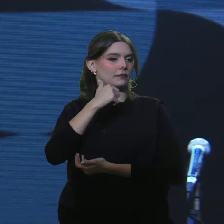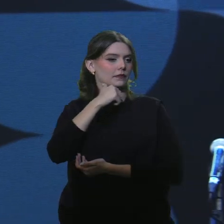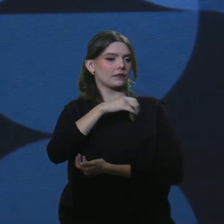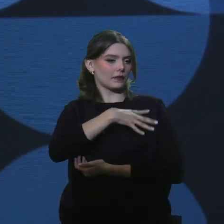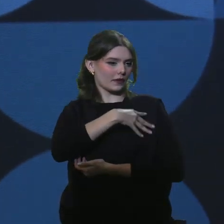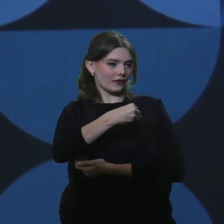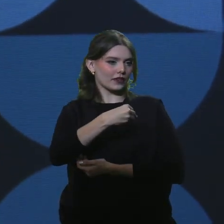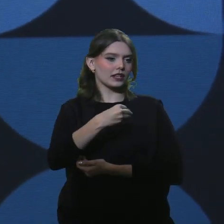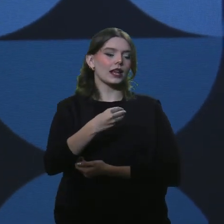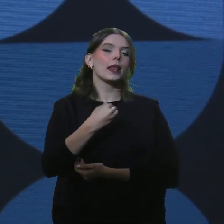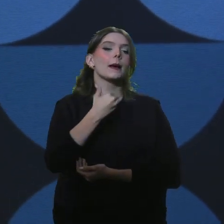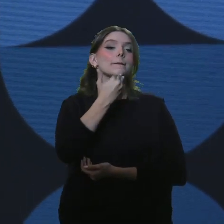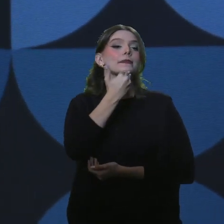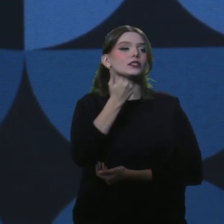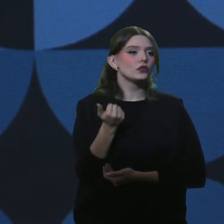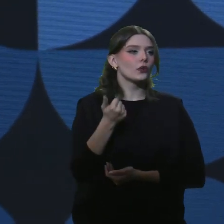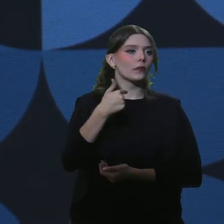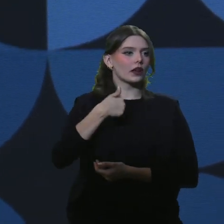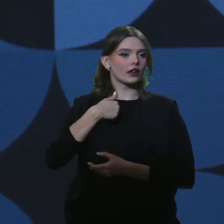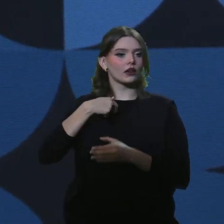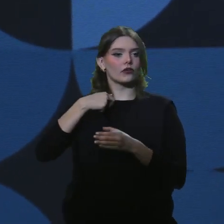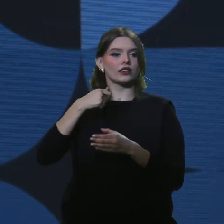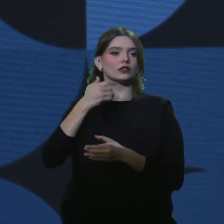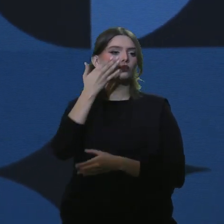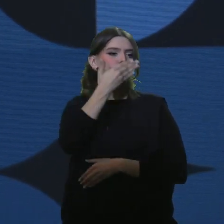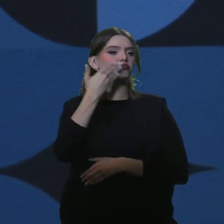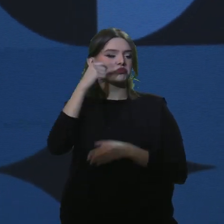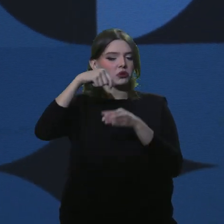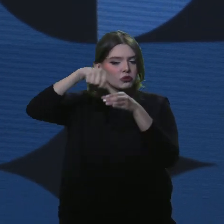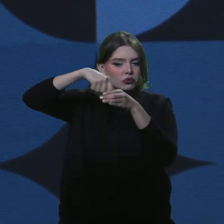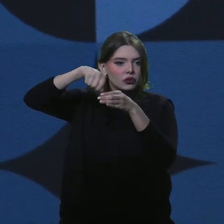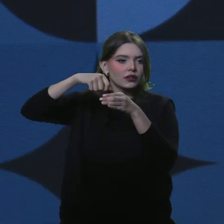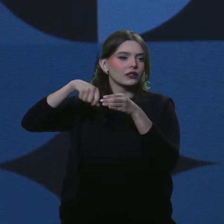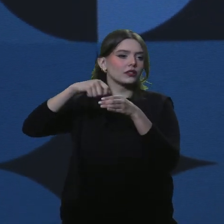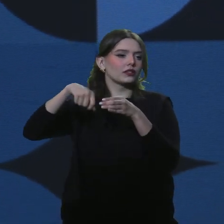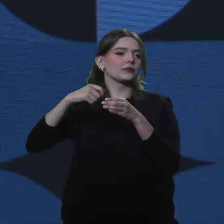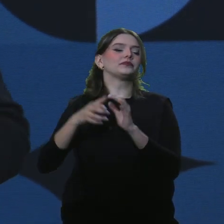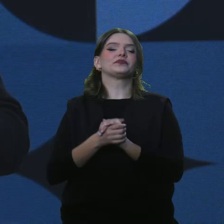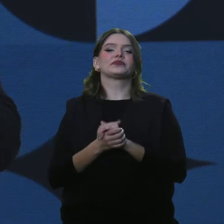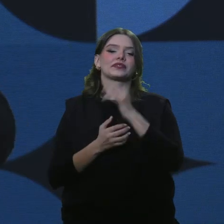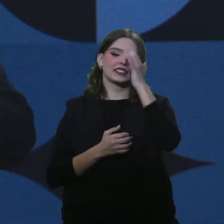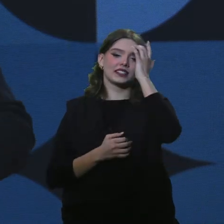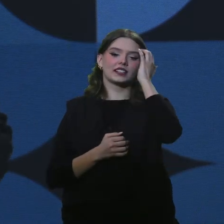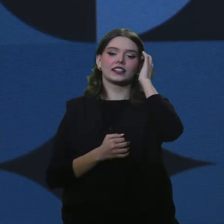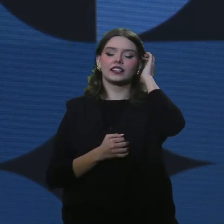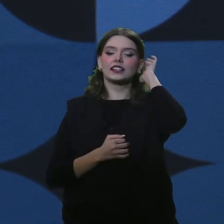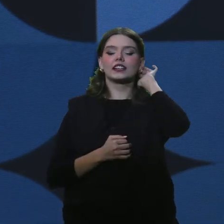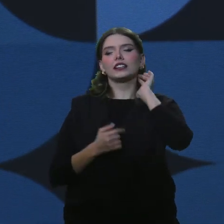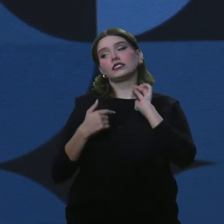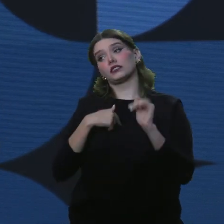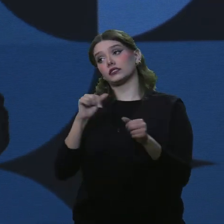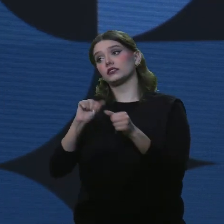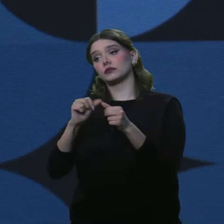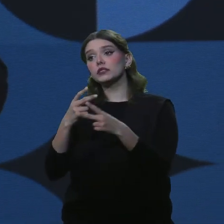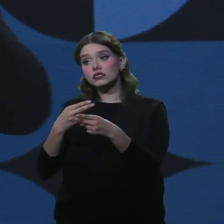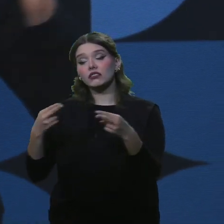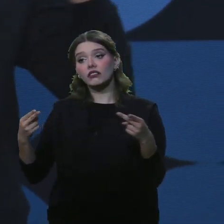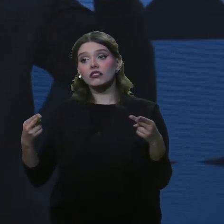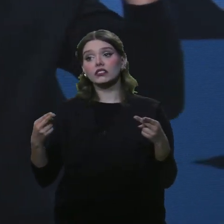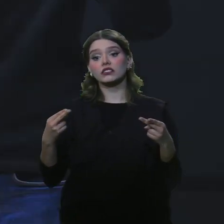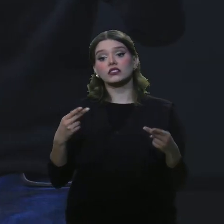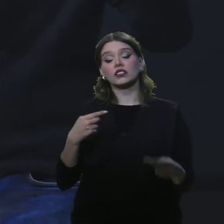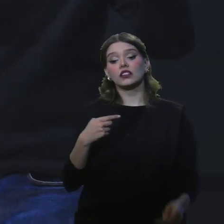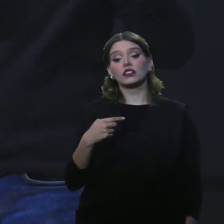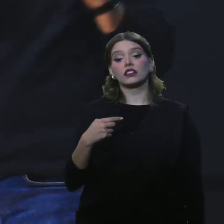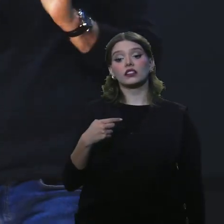faz um Nescau para mim? Aí eu estava fazendo algumas coisas na sala e tal.